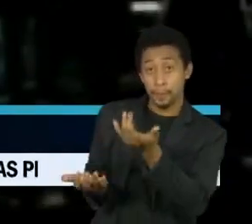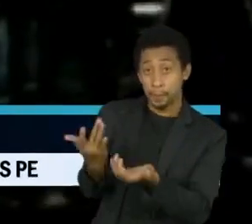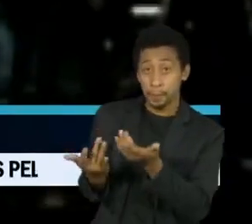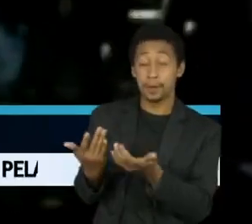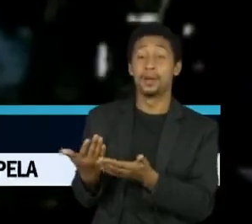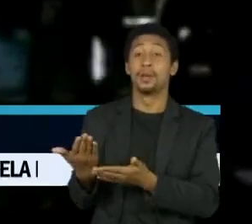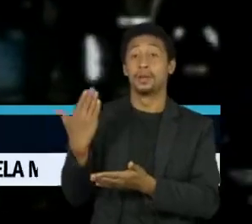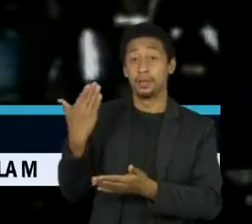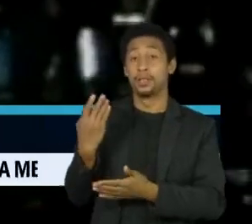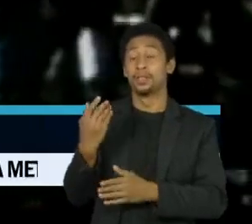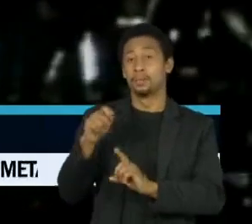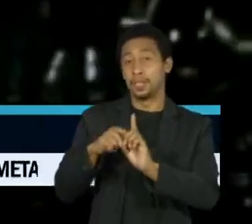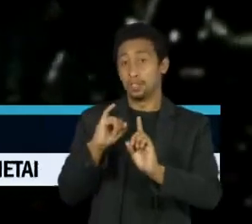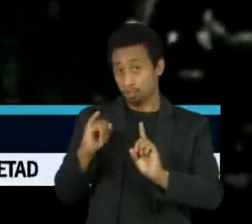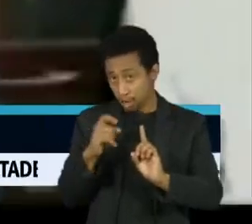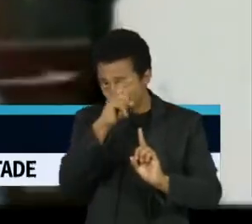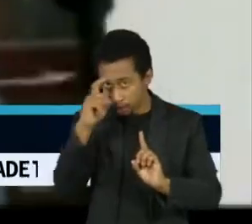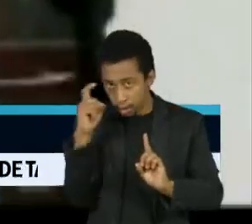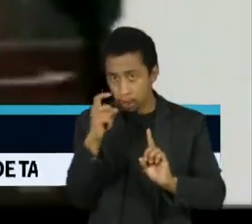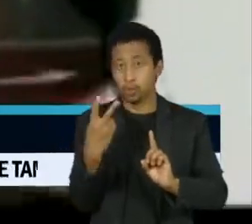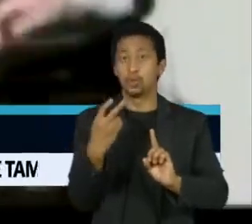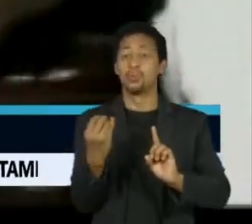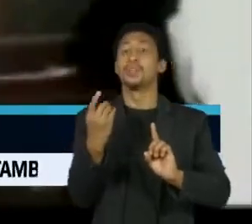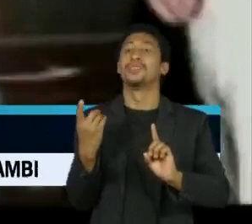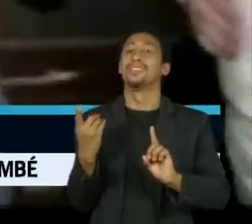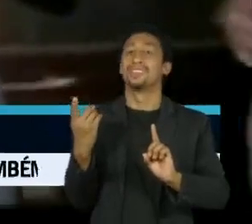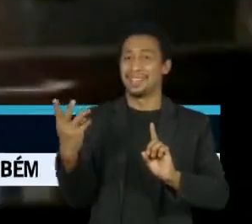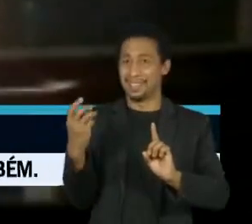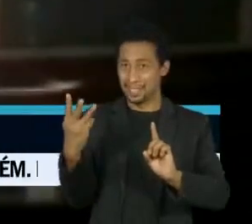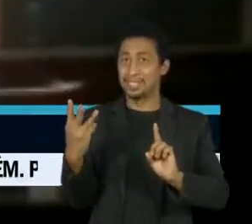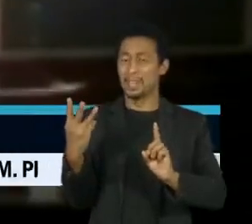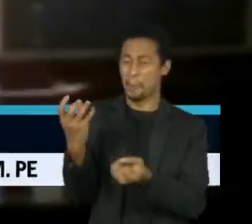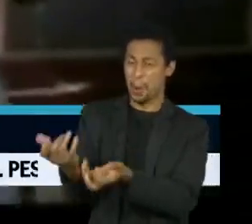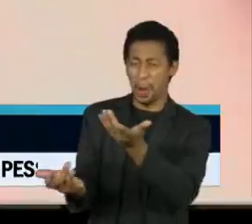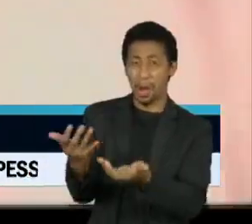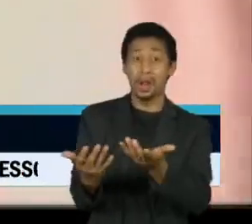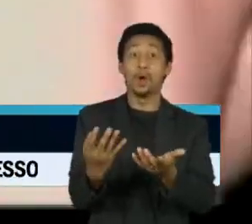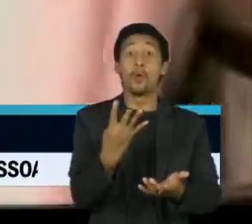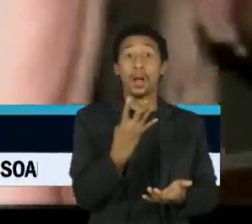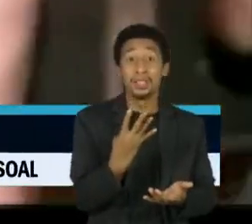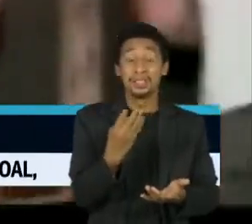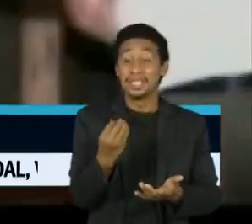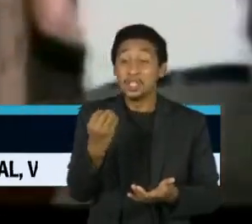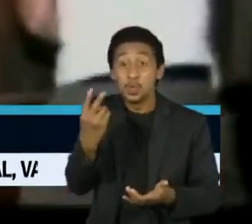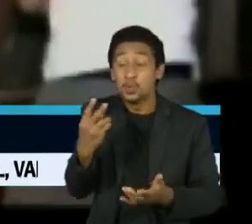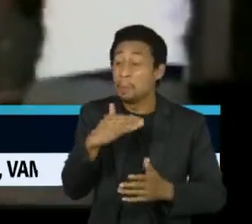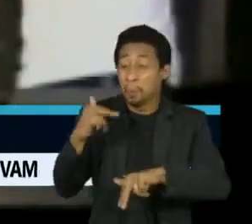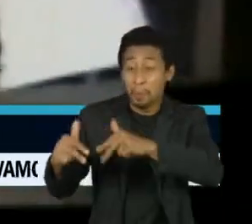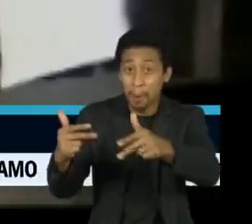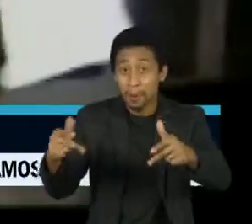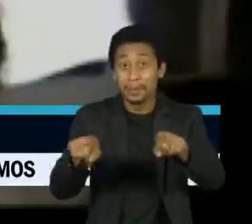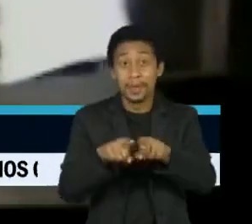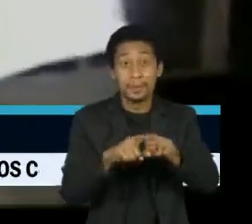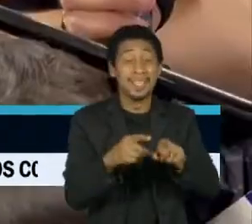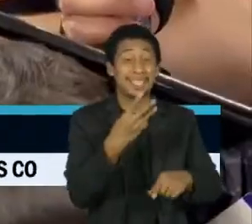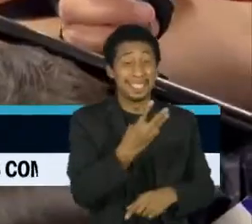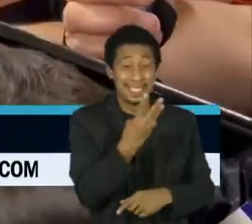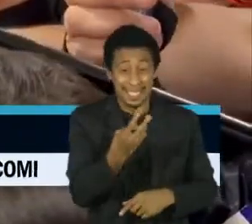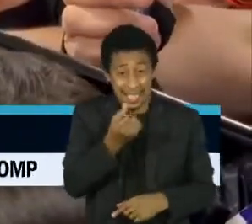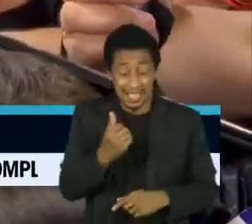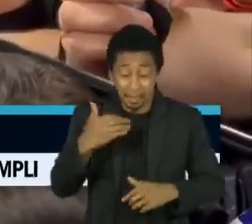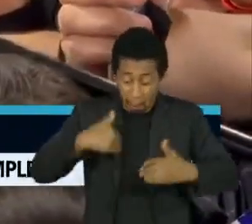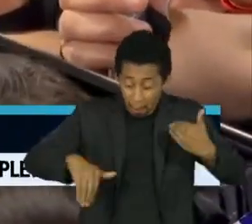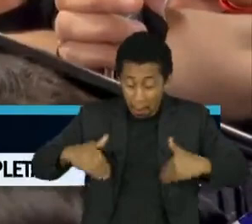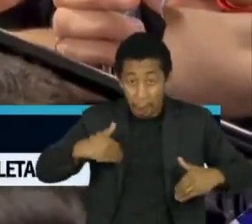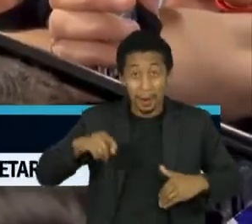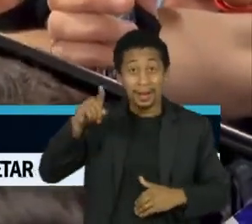de 2013, tirou a vida de 242 pessoas e deixou outras 636 feridas em Santa Maria. Que